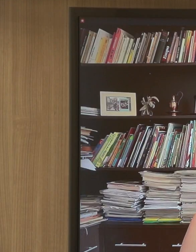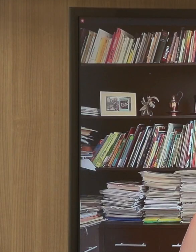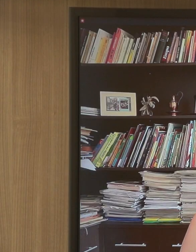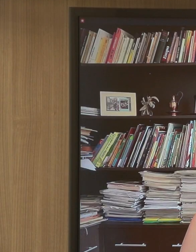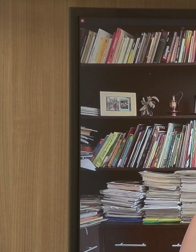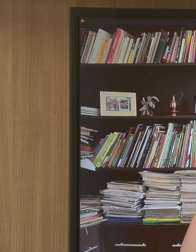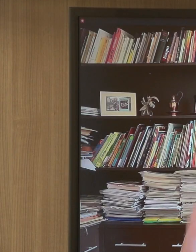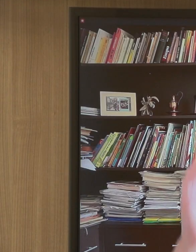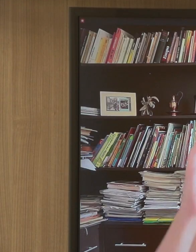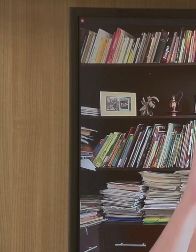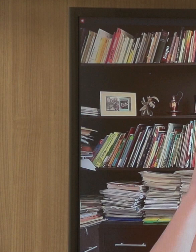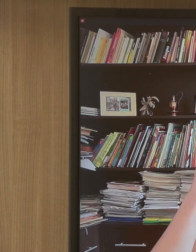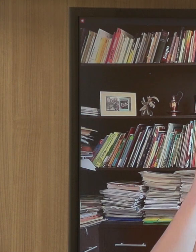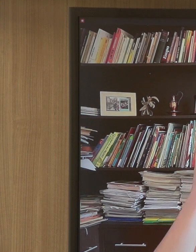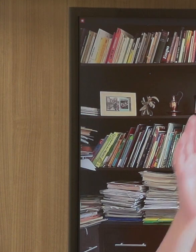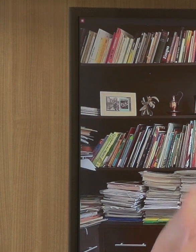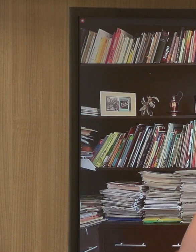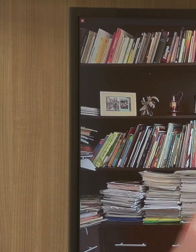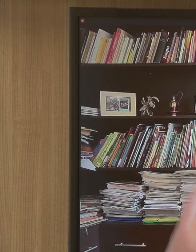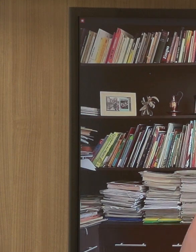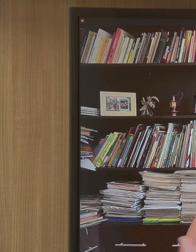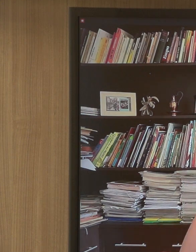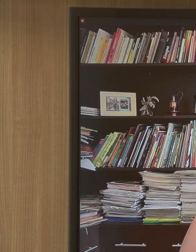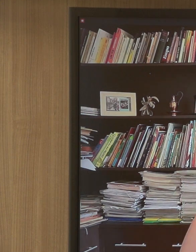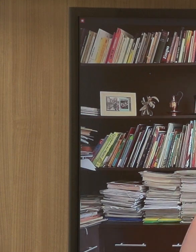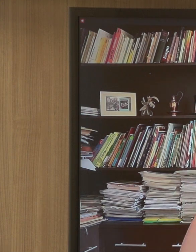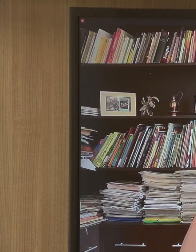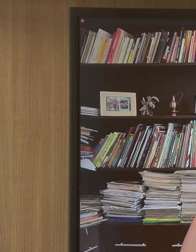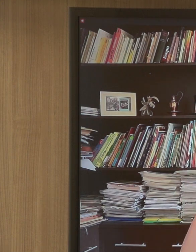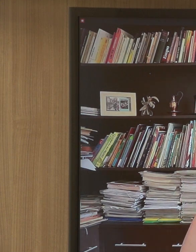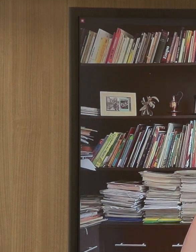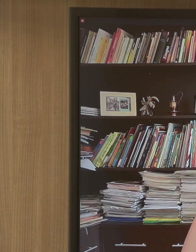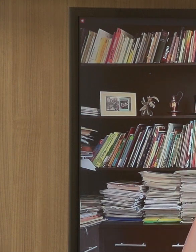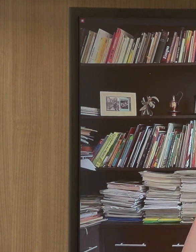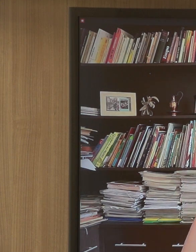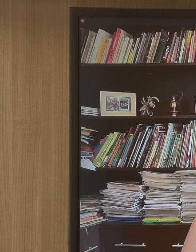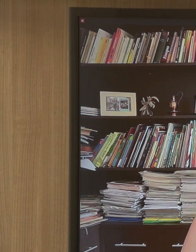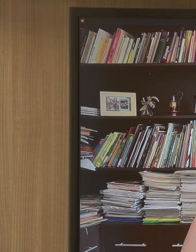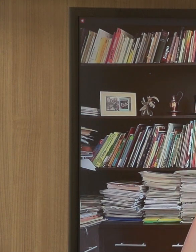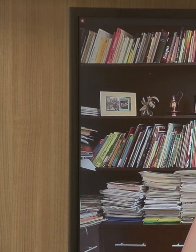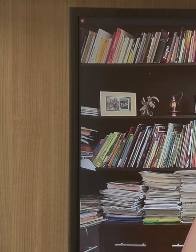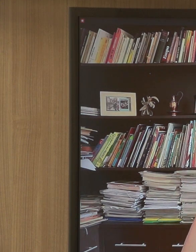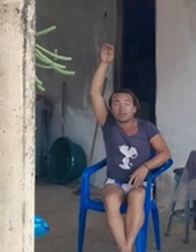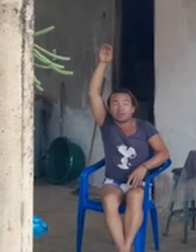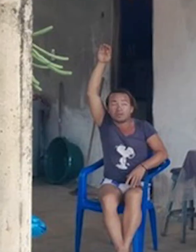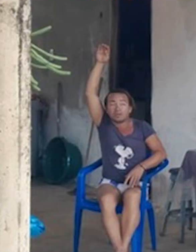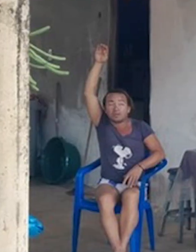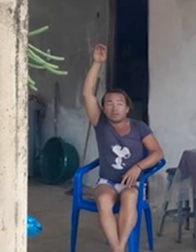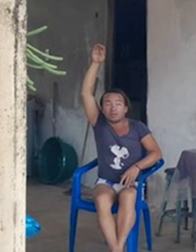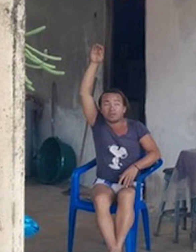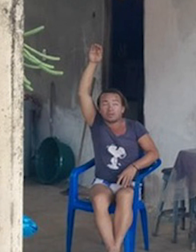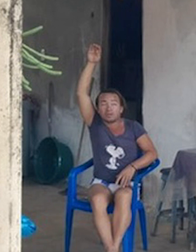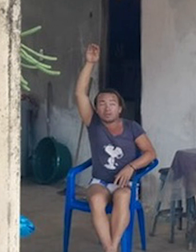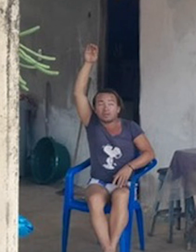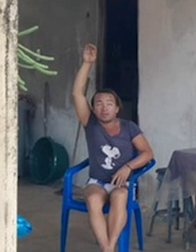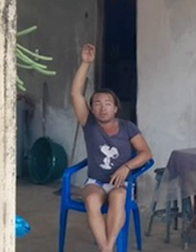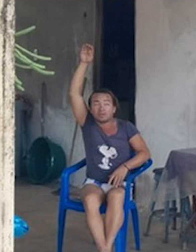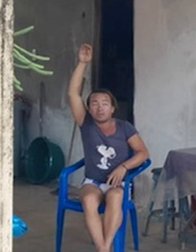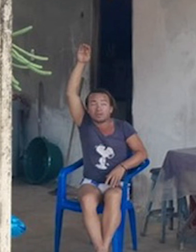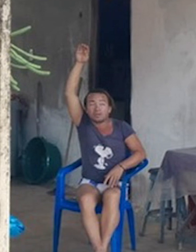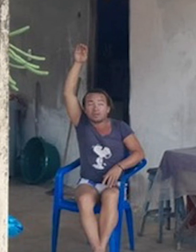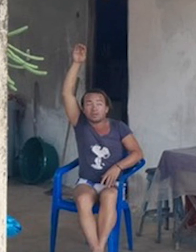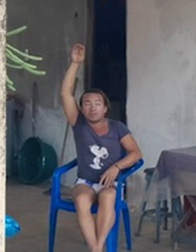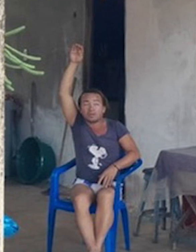aquelas pessoas não têm nenhuma língua, né? Só se comunica por gestos, como às vezes alguns falam, né? E com a